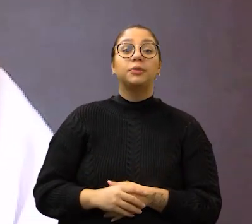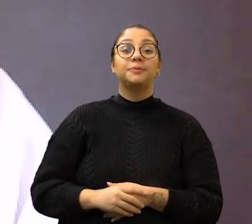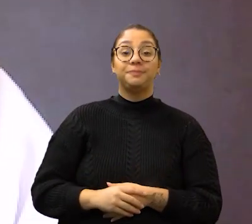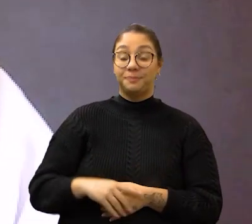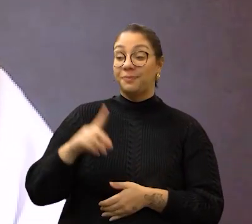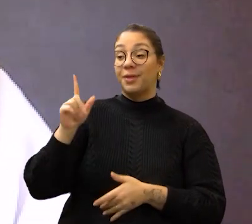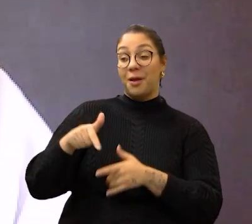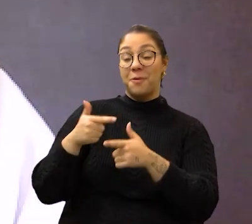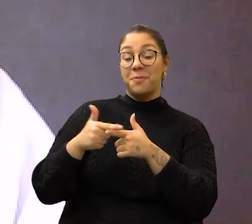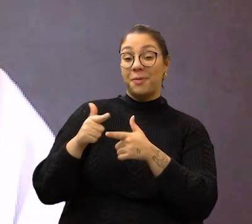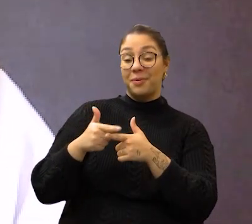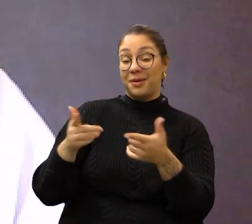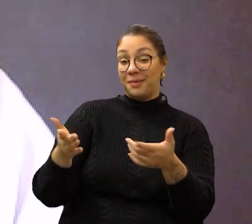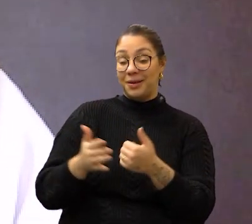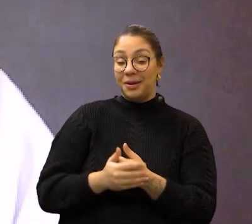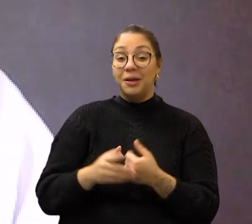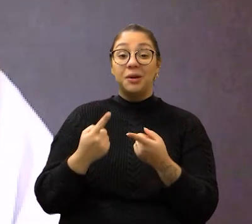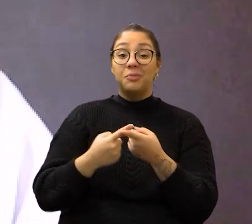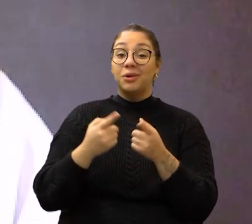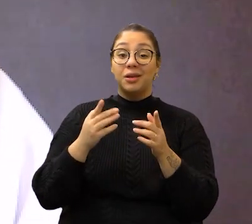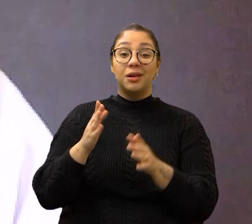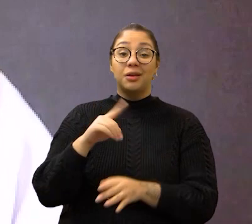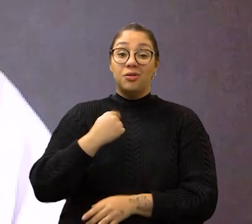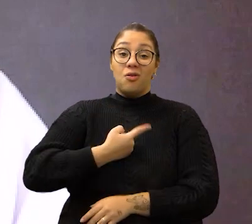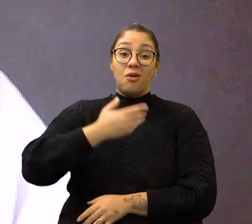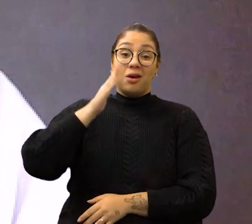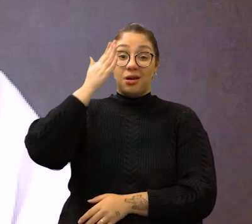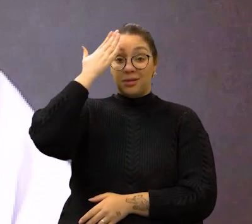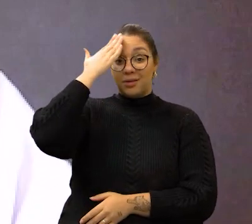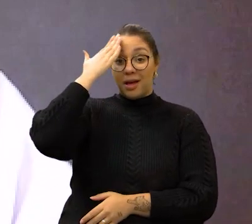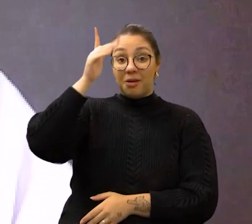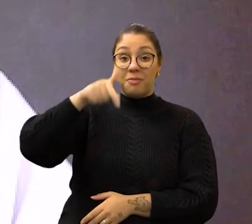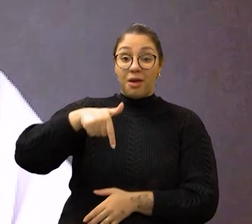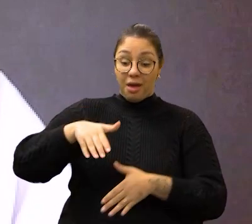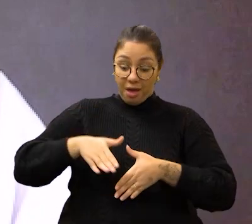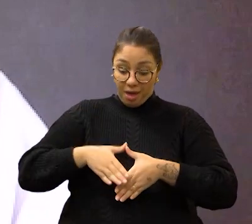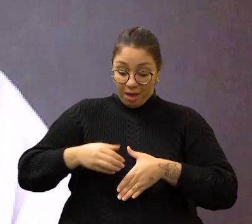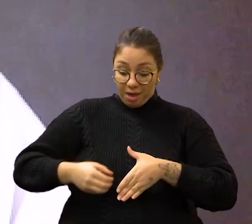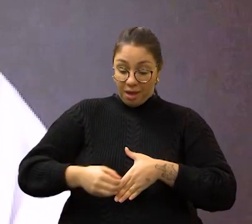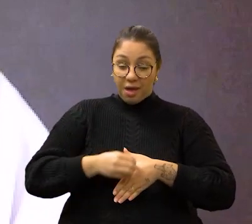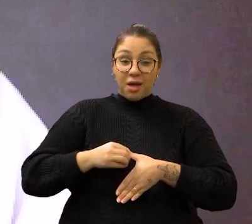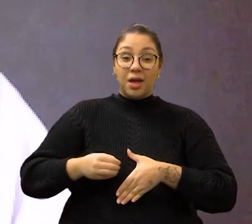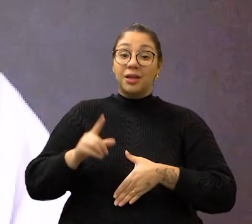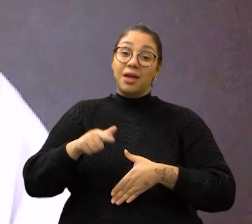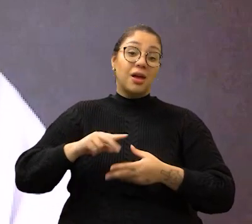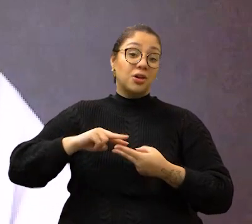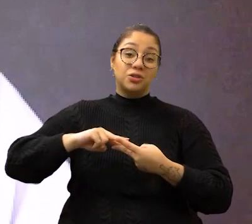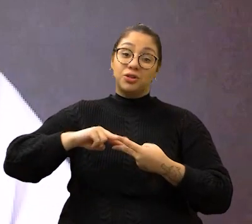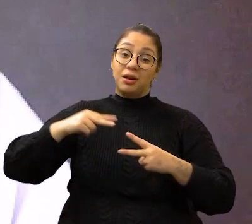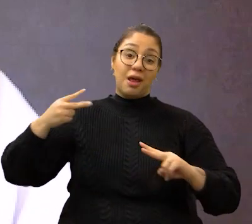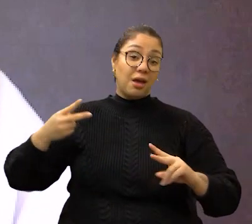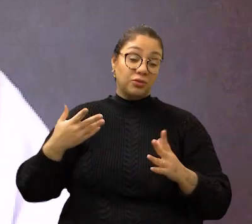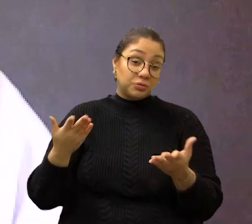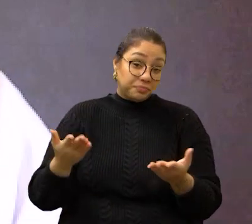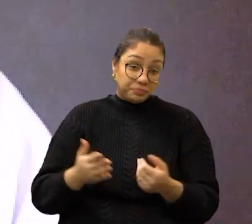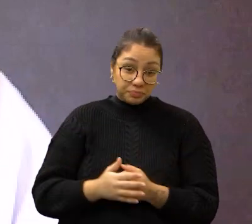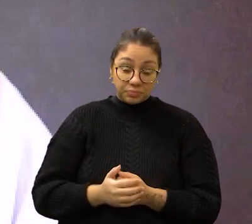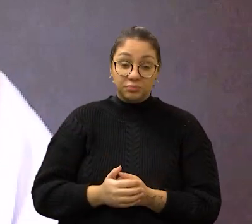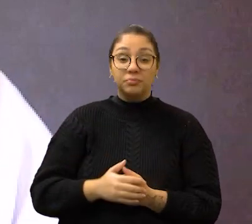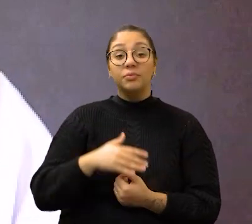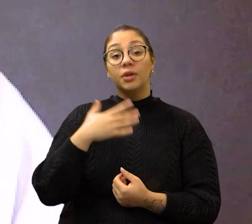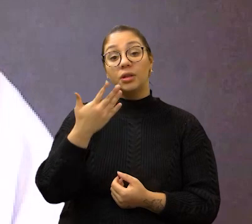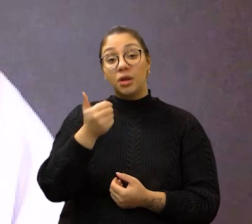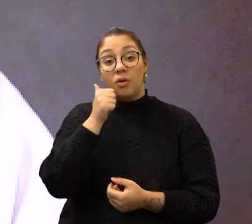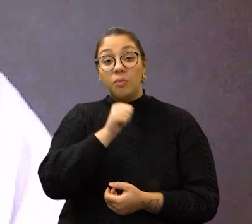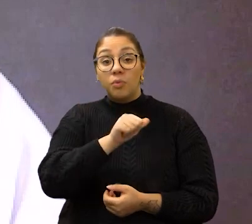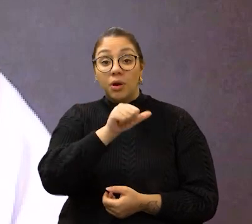problema isso, porque o que a gente sabe em relação aos miomas é que eles têm a sua causa basicamente genética, ou seja, as mulheres que